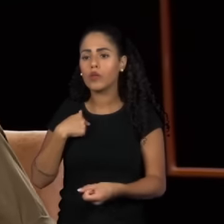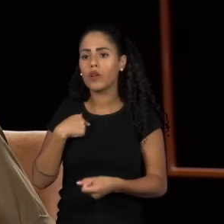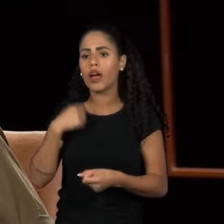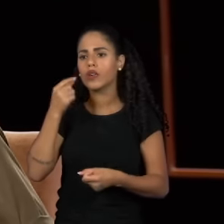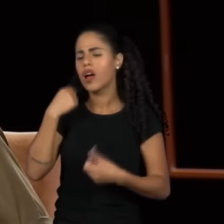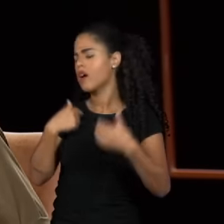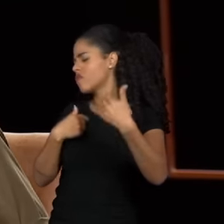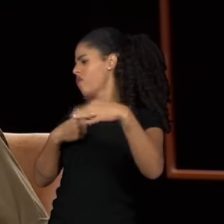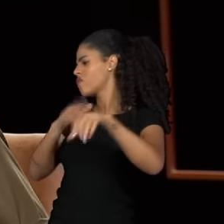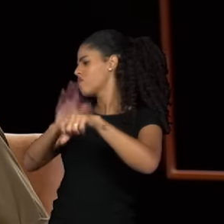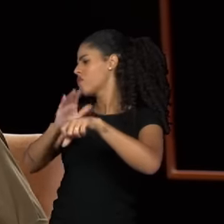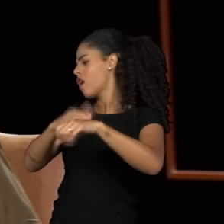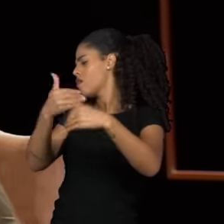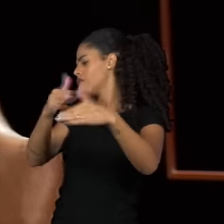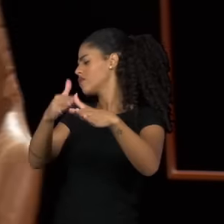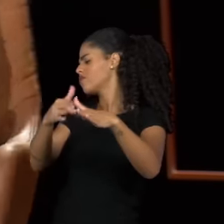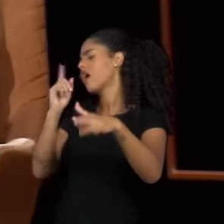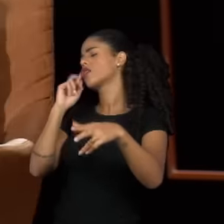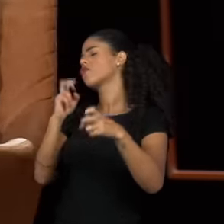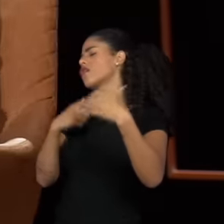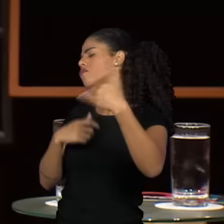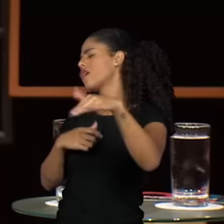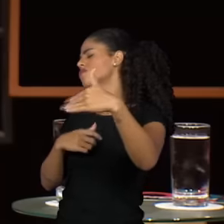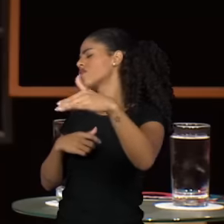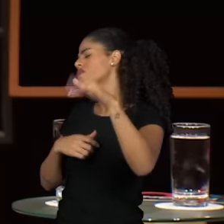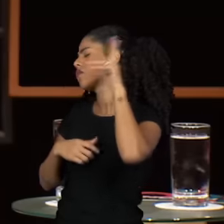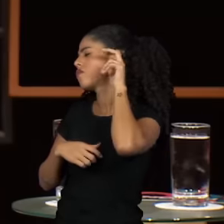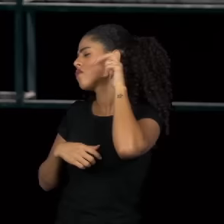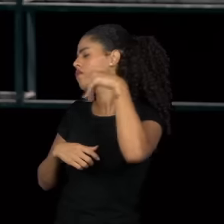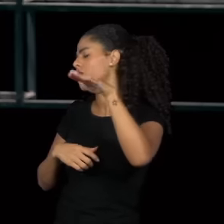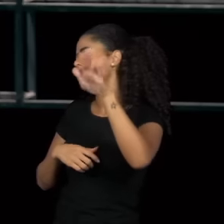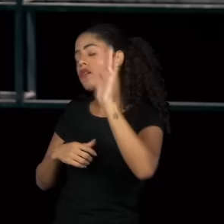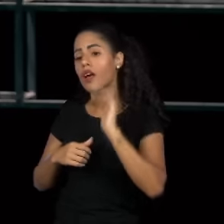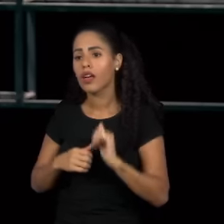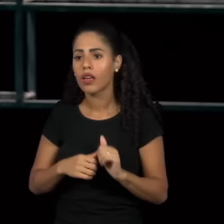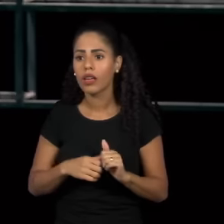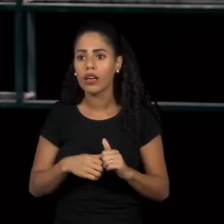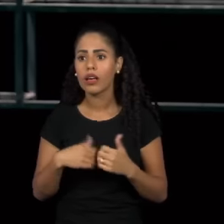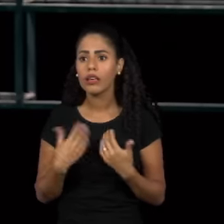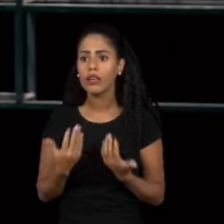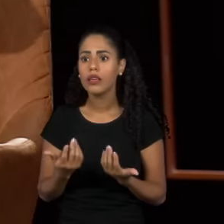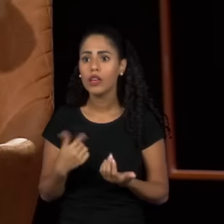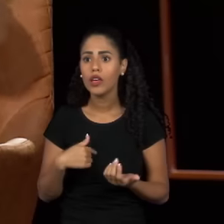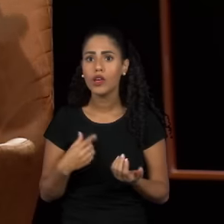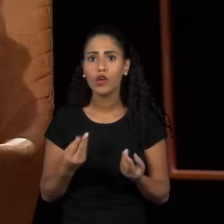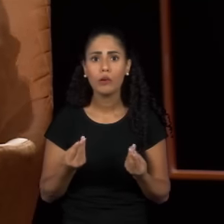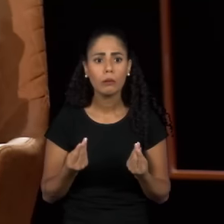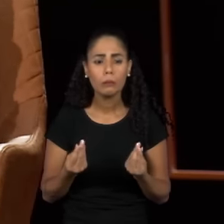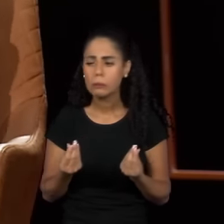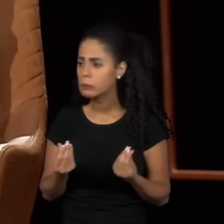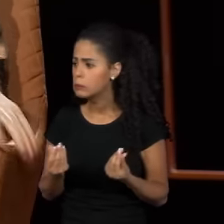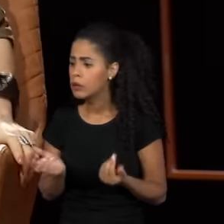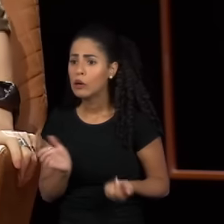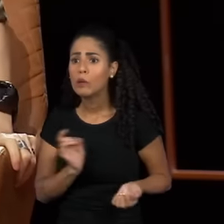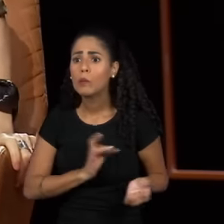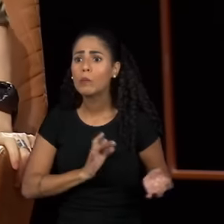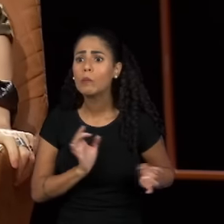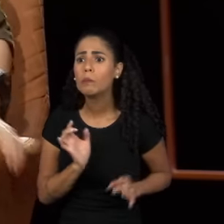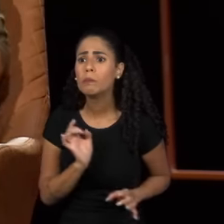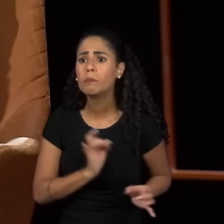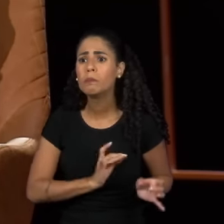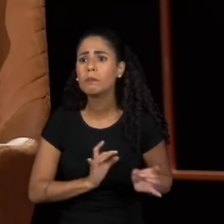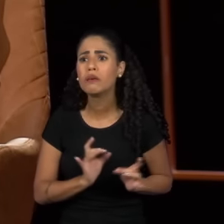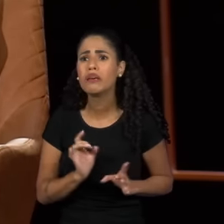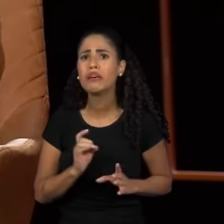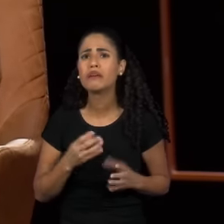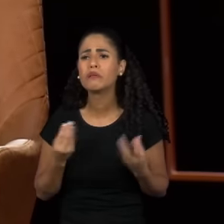falou, faz aí que eu estou ouvindo. E eu falei, meu Deus! Só de saber que era ele, né? Já dá um desespero. Como é que eu vou fazer assim? A pessoa